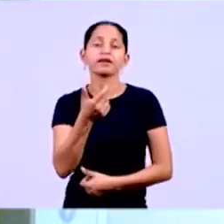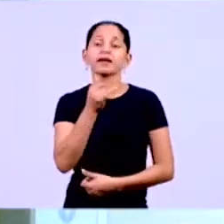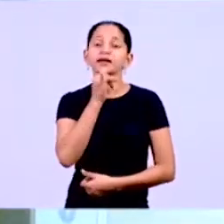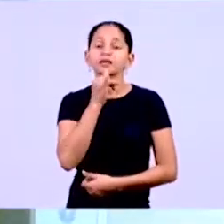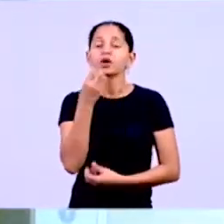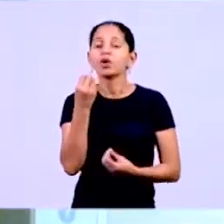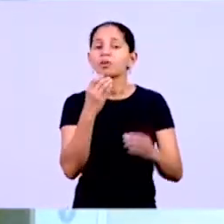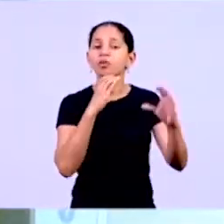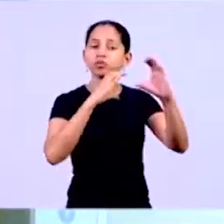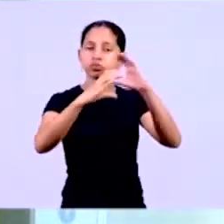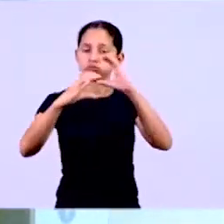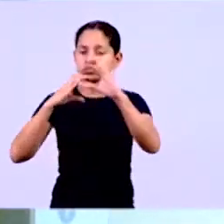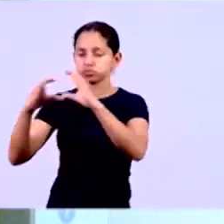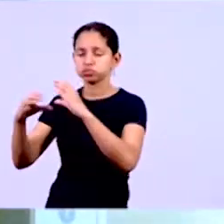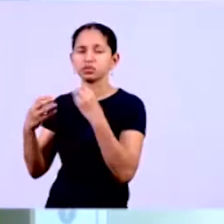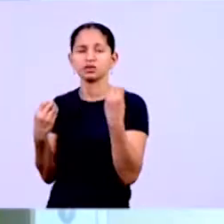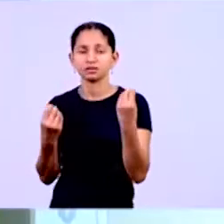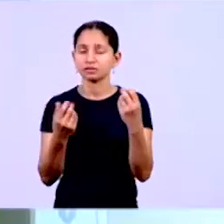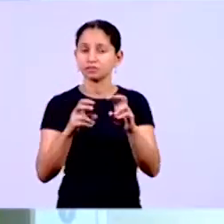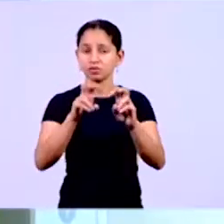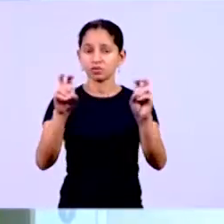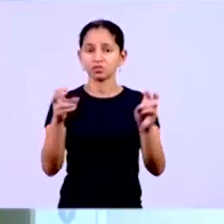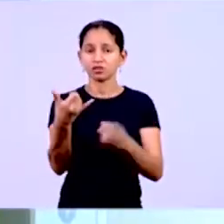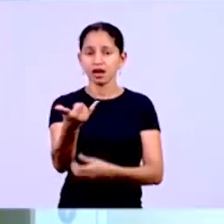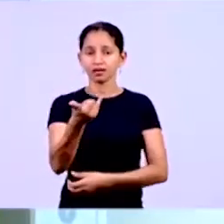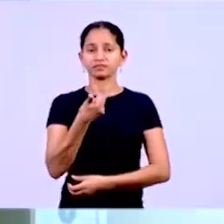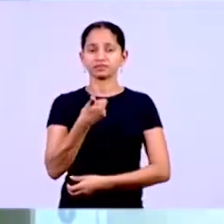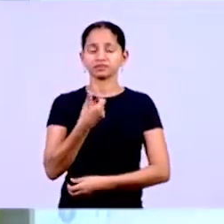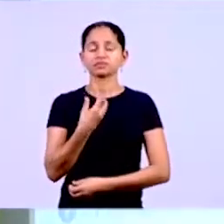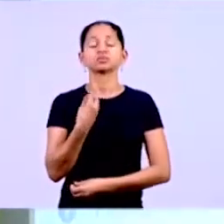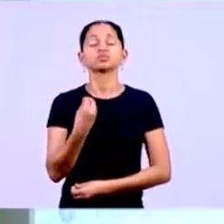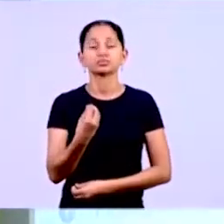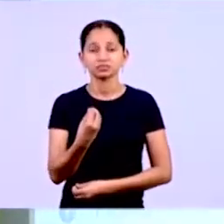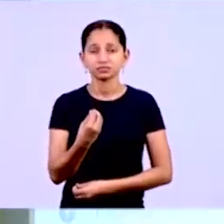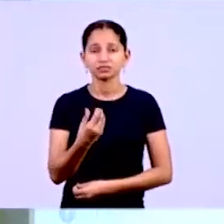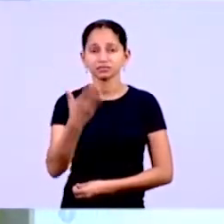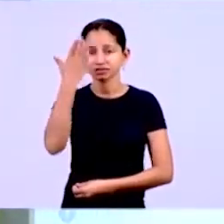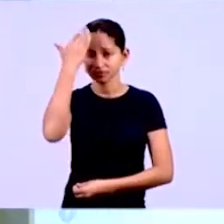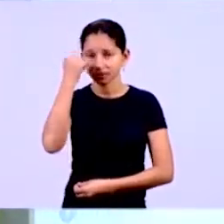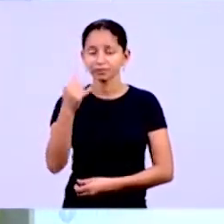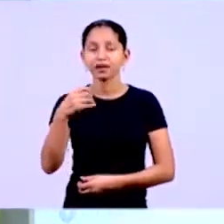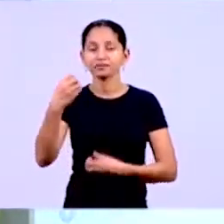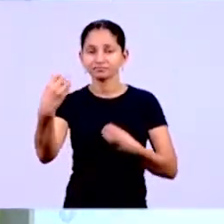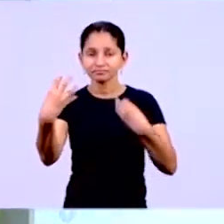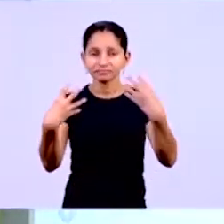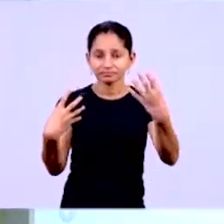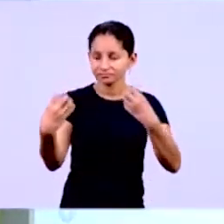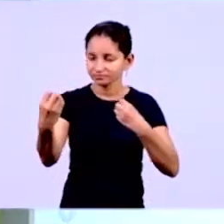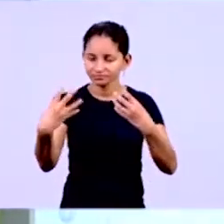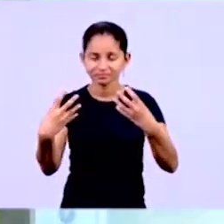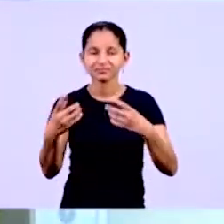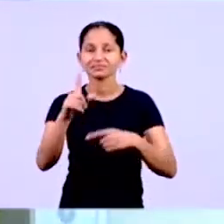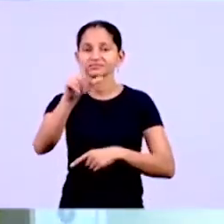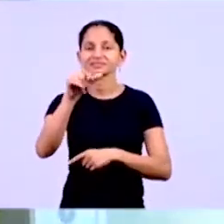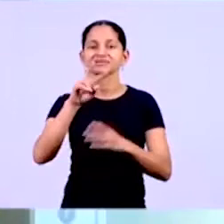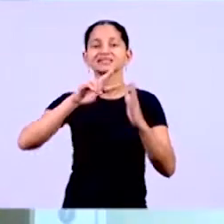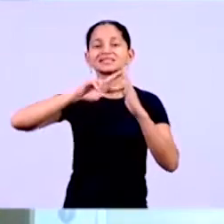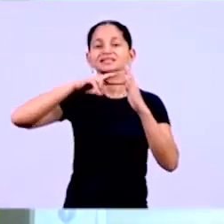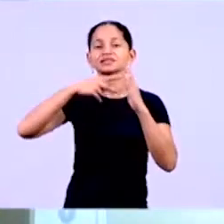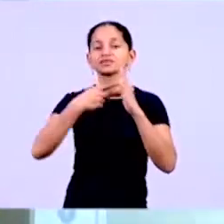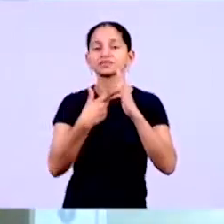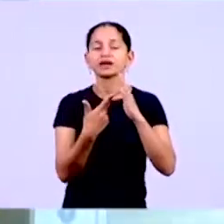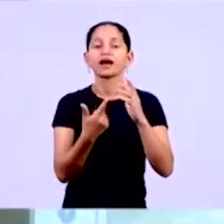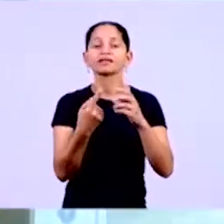gente se comunica com o computador, então como é que o computador se comunica entre eles. Aquele esquema das luzes, né? Cada luz significa um